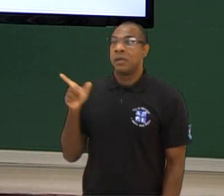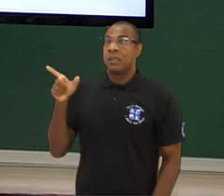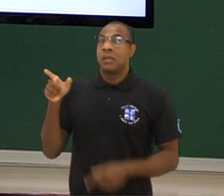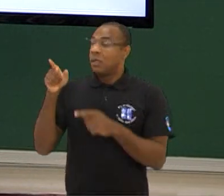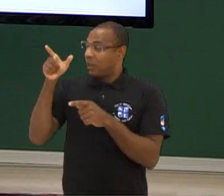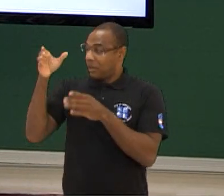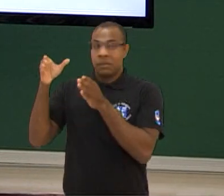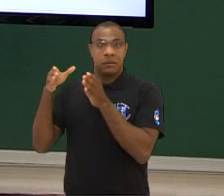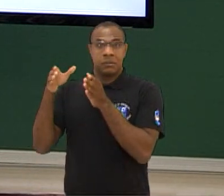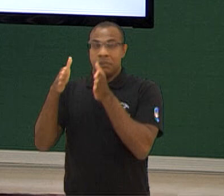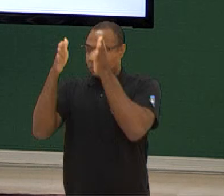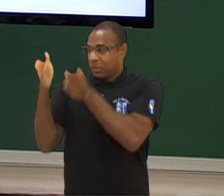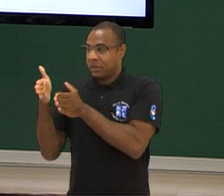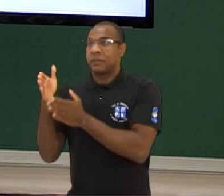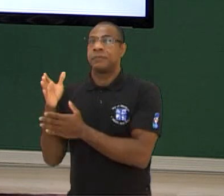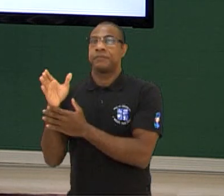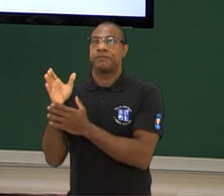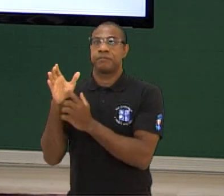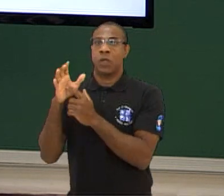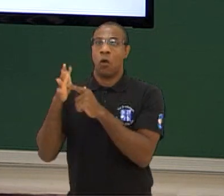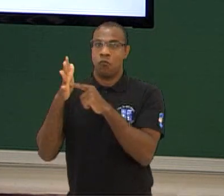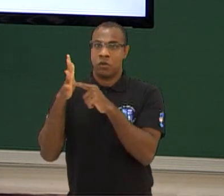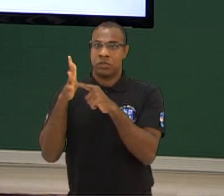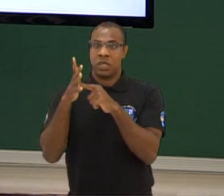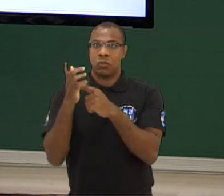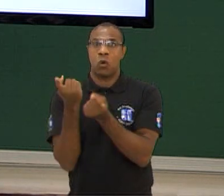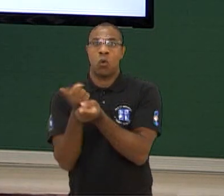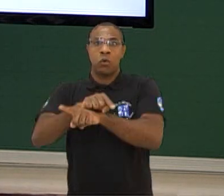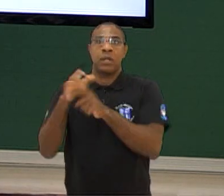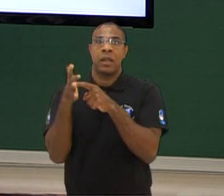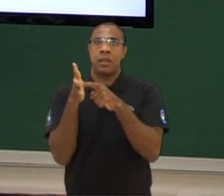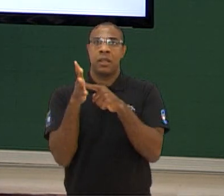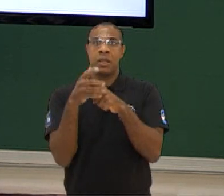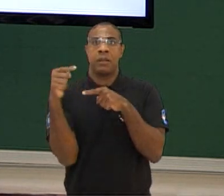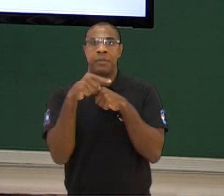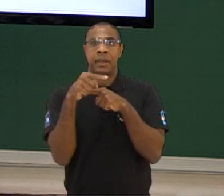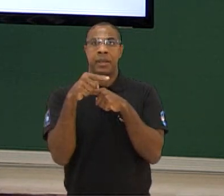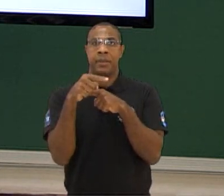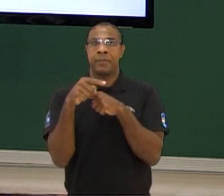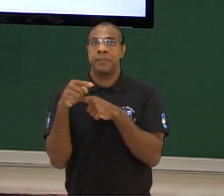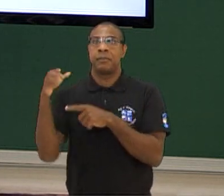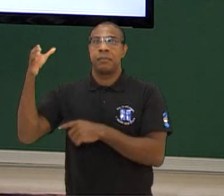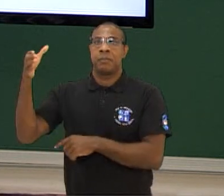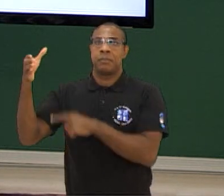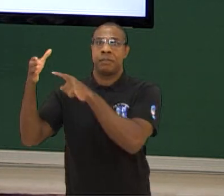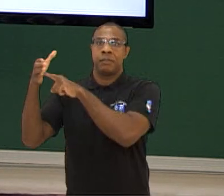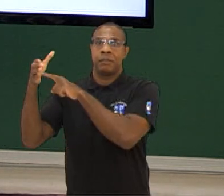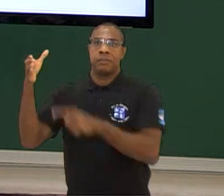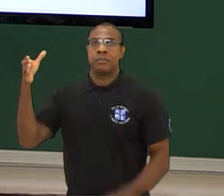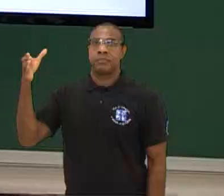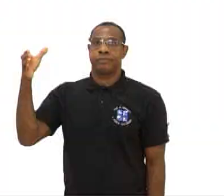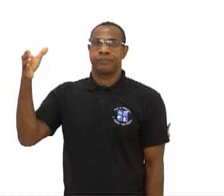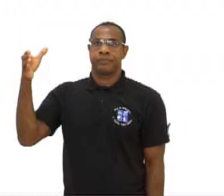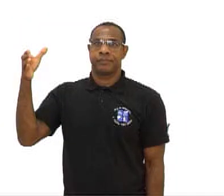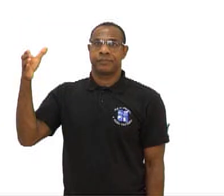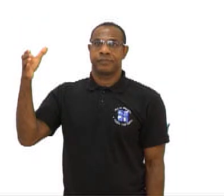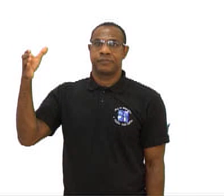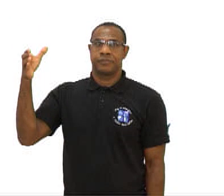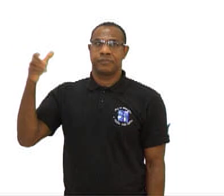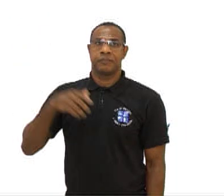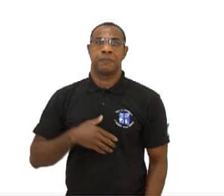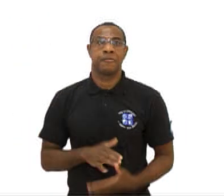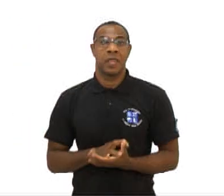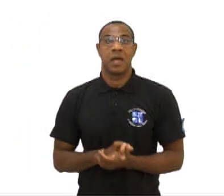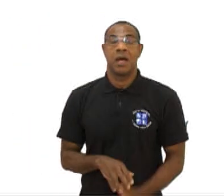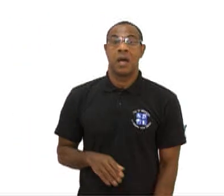está oposto à cartolina em si. Ok? Situação um pouquinho diferente. No carro